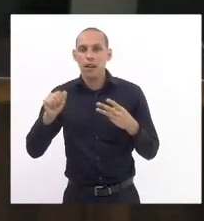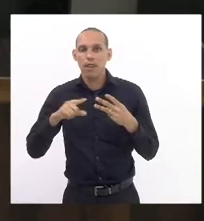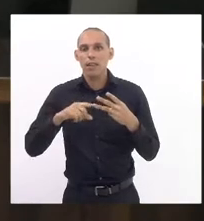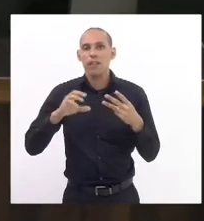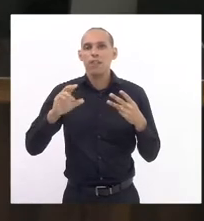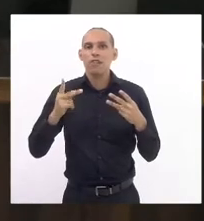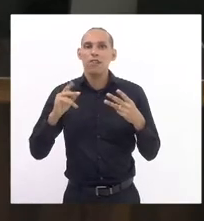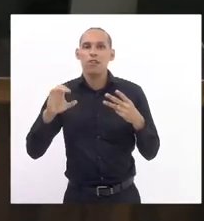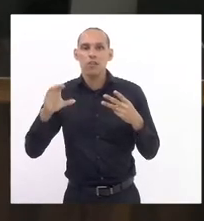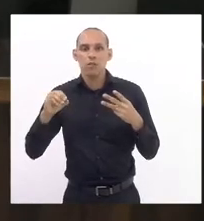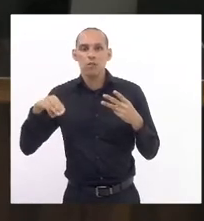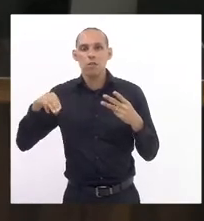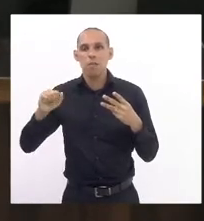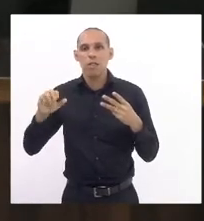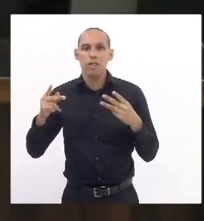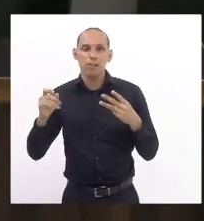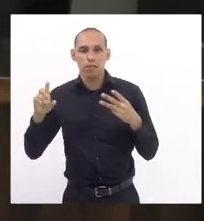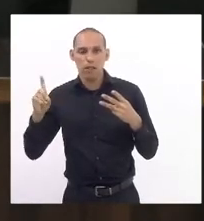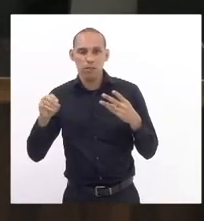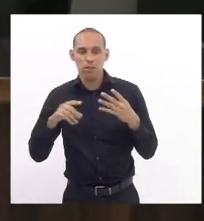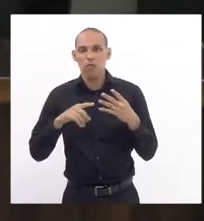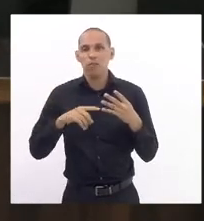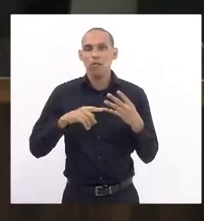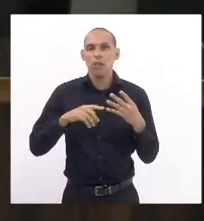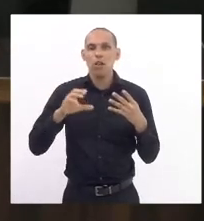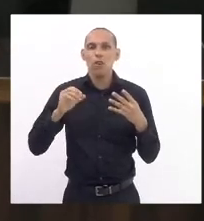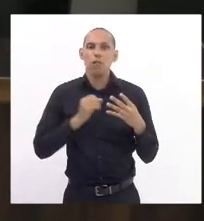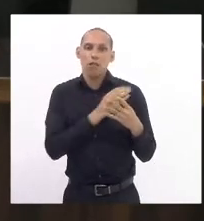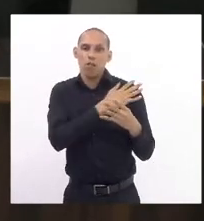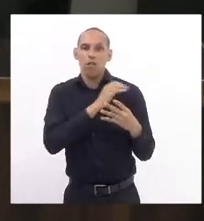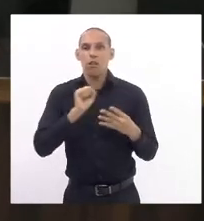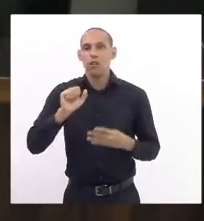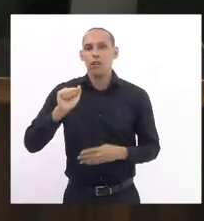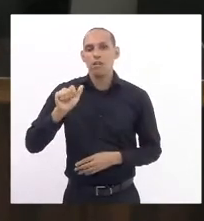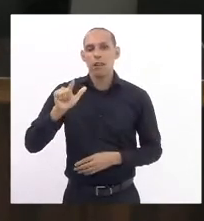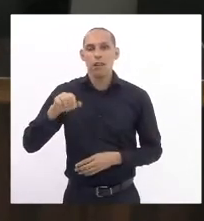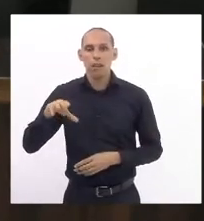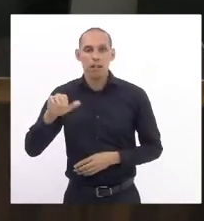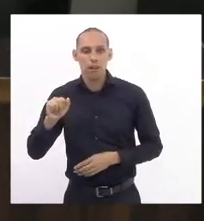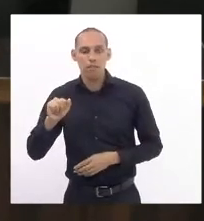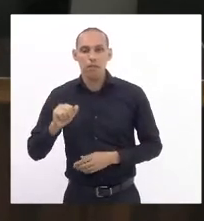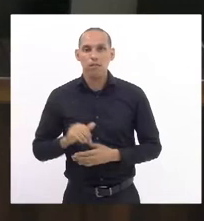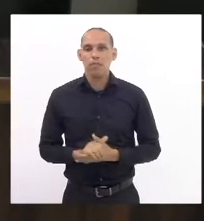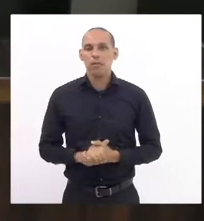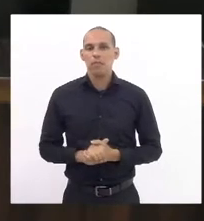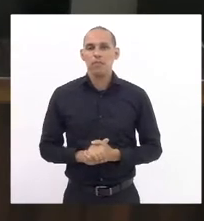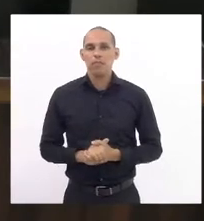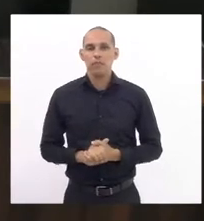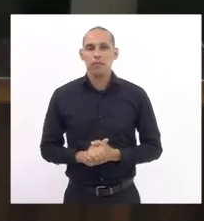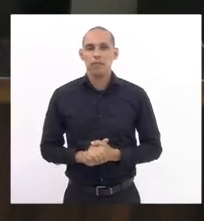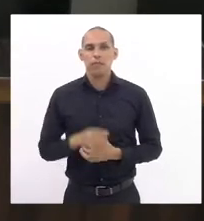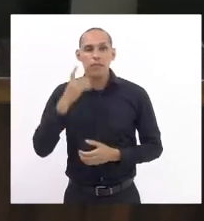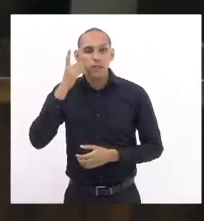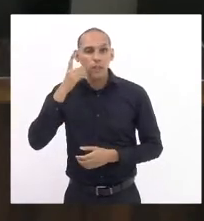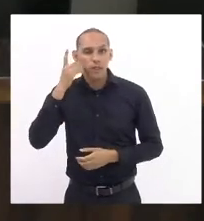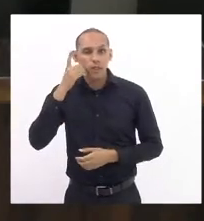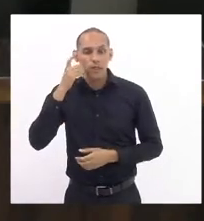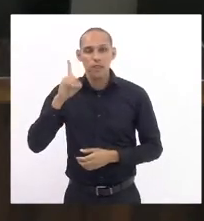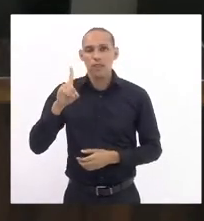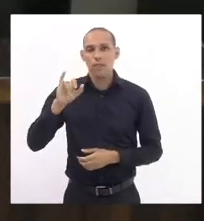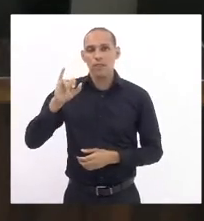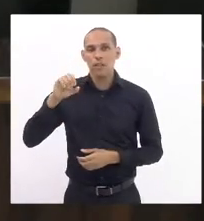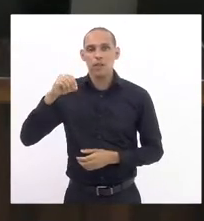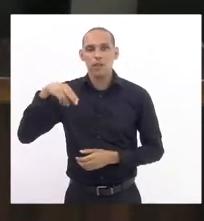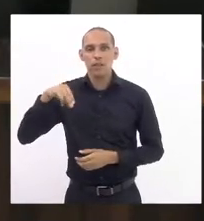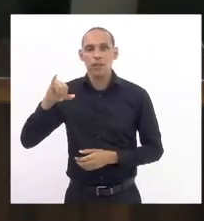Machado. Deputado Chico Machado. Deputado Coronel Salema. Deputado Coronel Salema. Deputado Dionísio